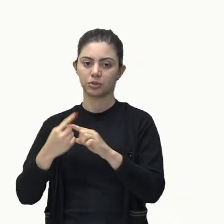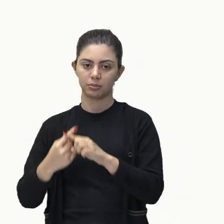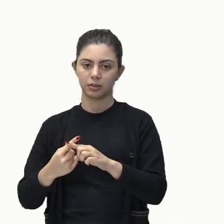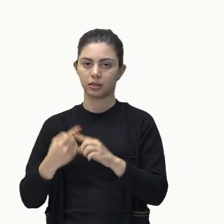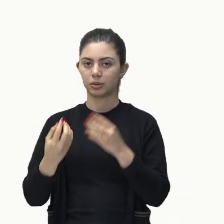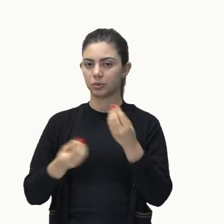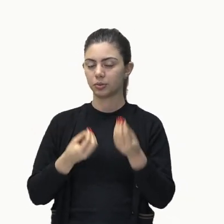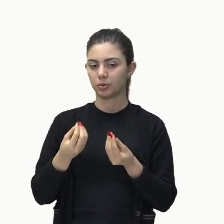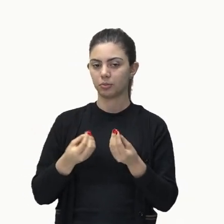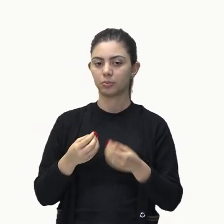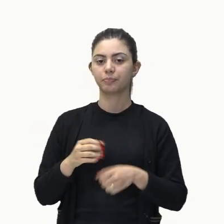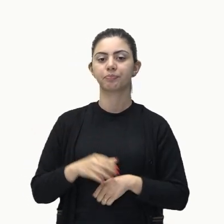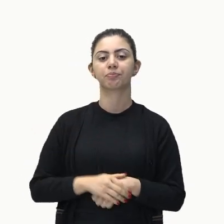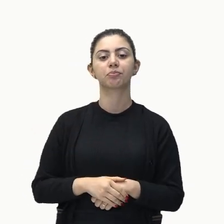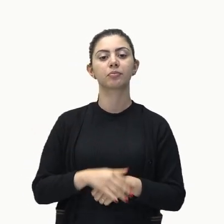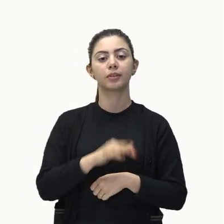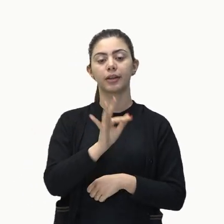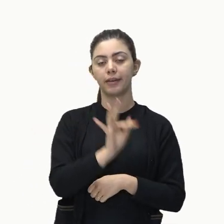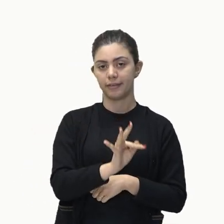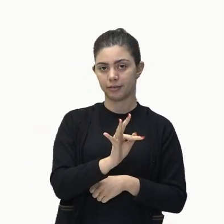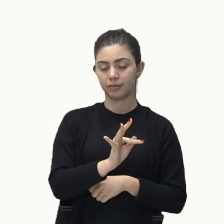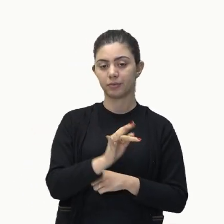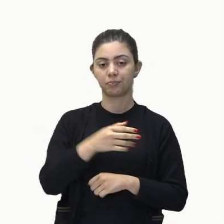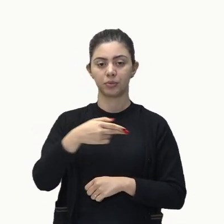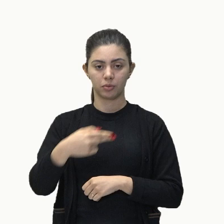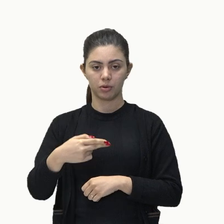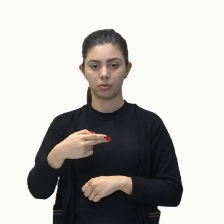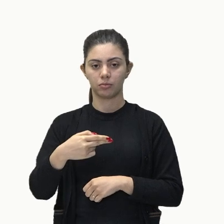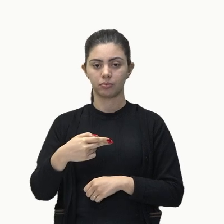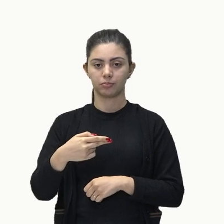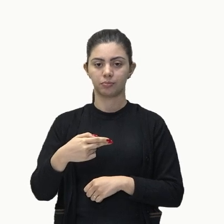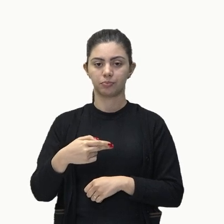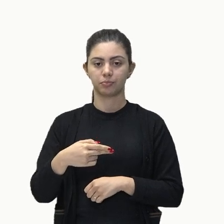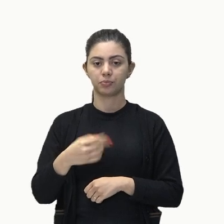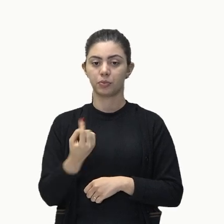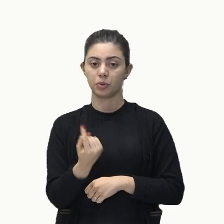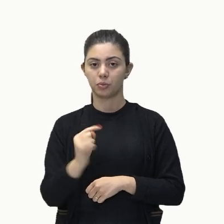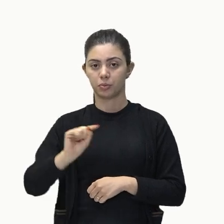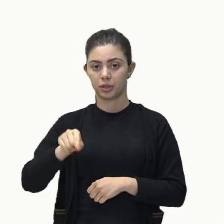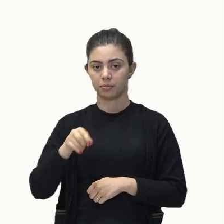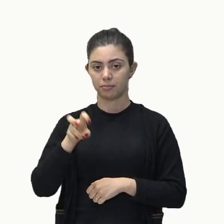ó, que a força F, ela vai ser igual a 1,5